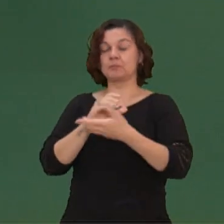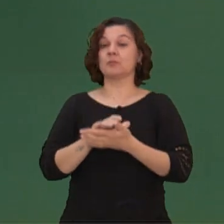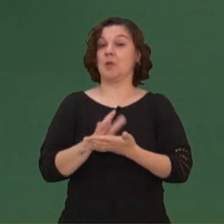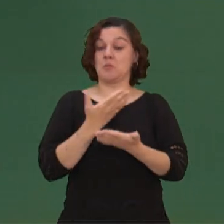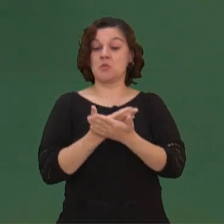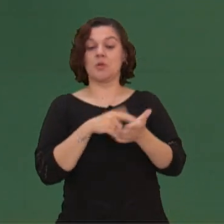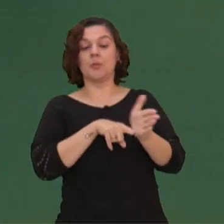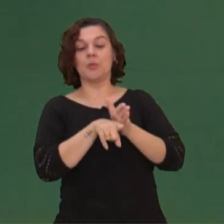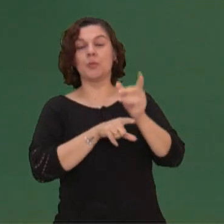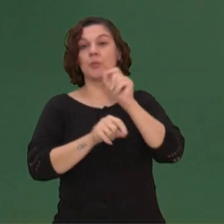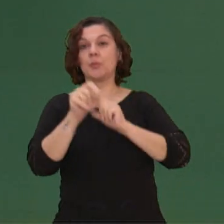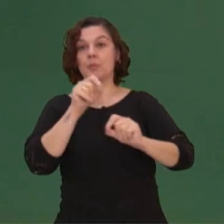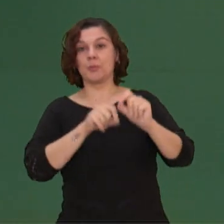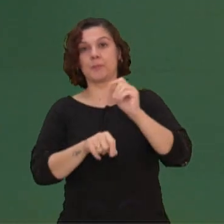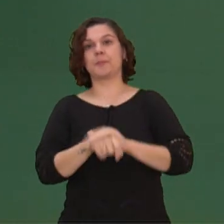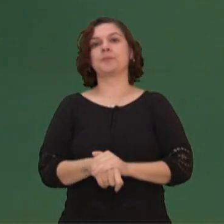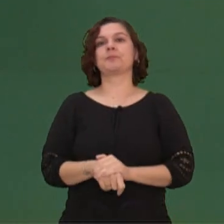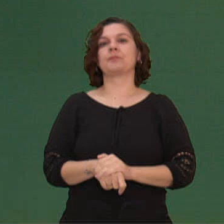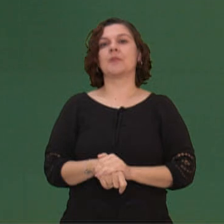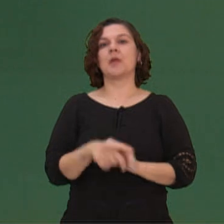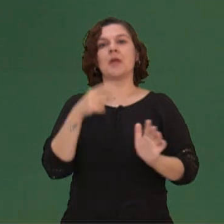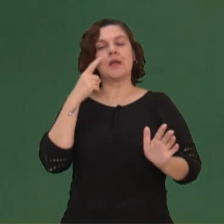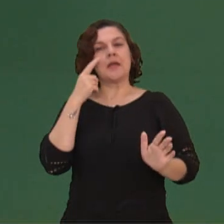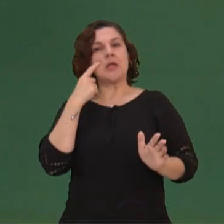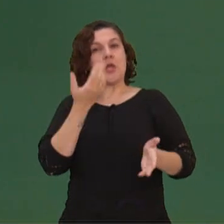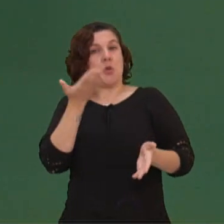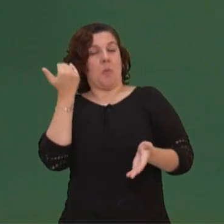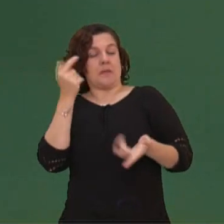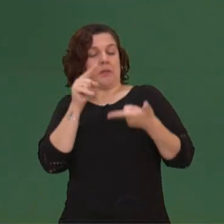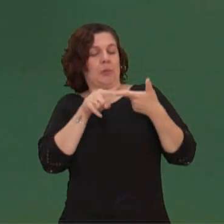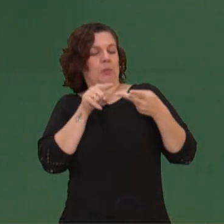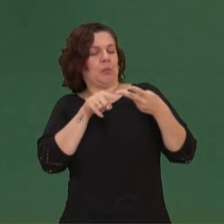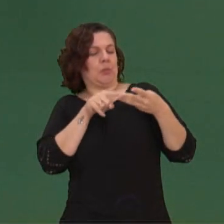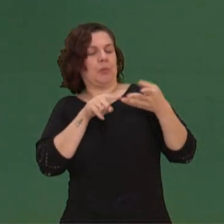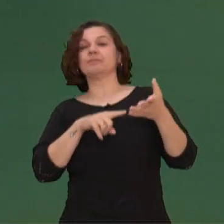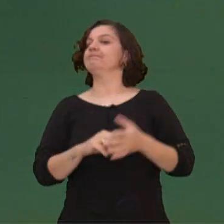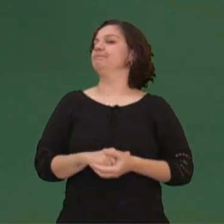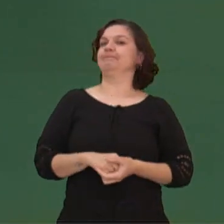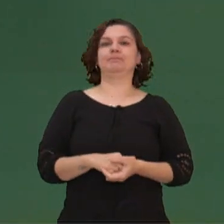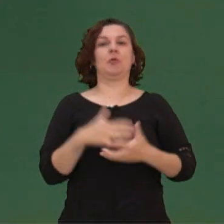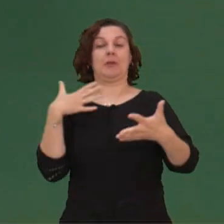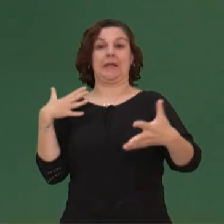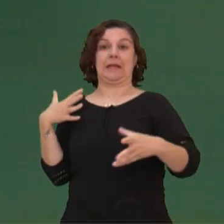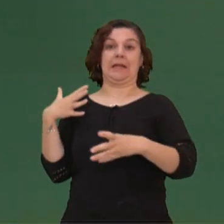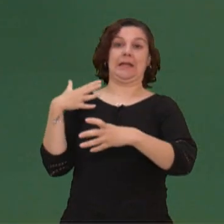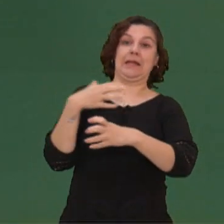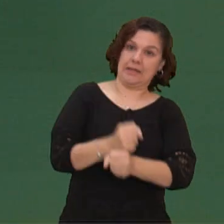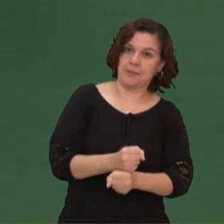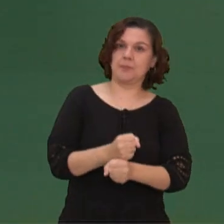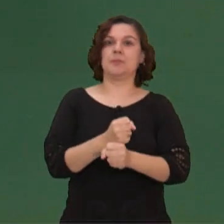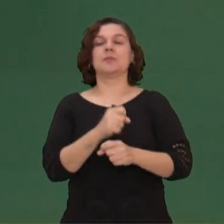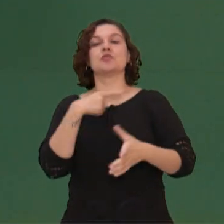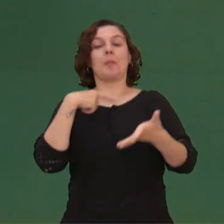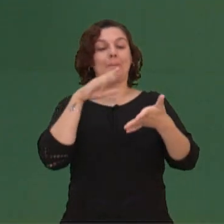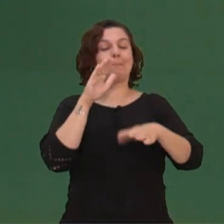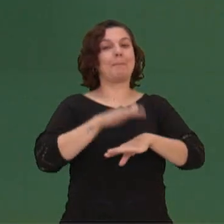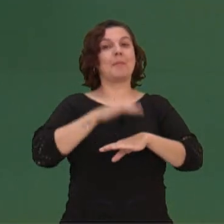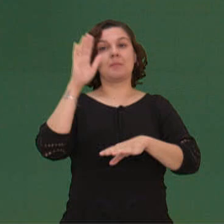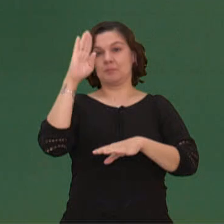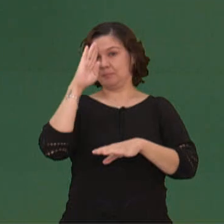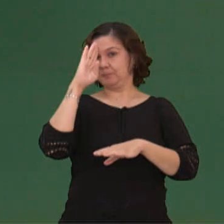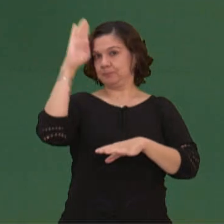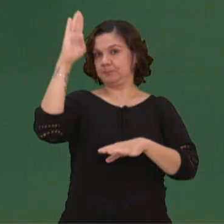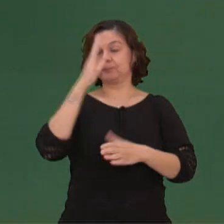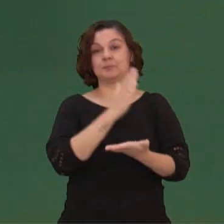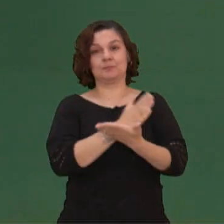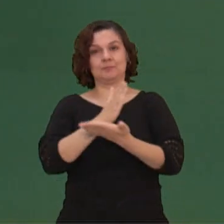disso. Vamos ver com tantos detalhes como vimos nas aulas? Não. A gente vai ver só os tópicos mais relevantes de